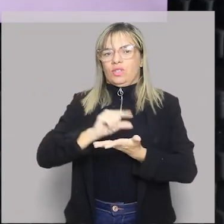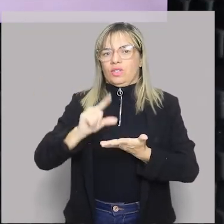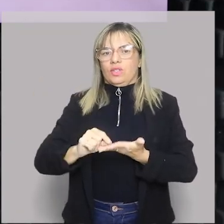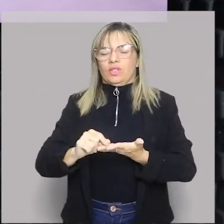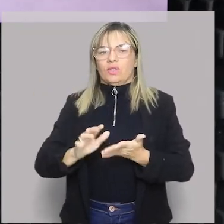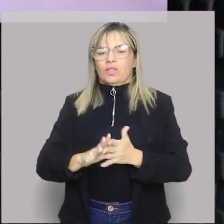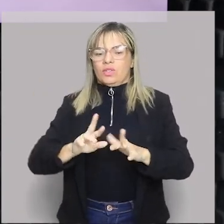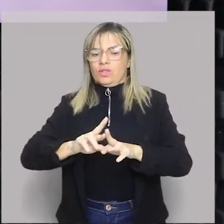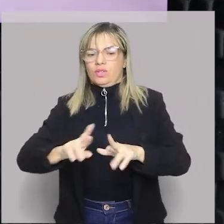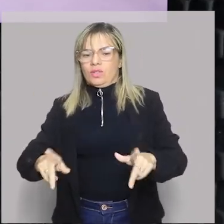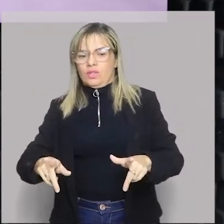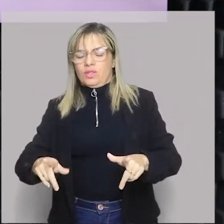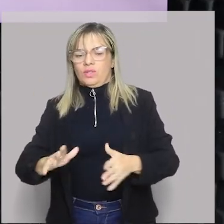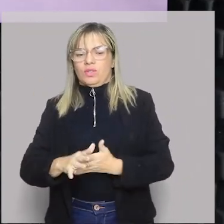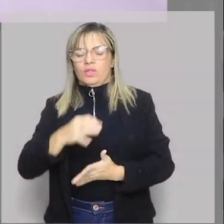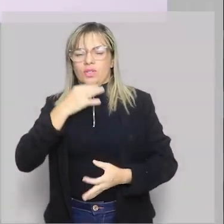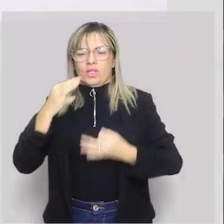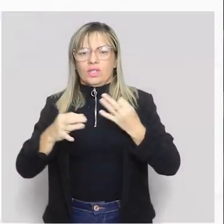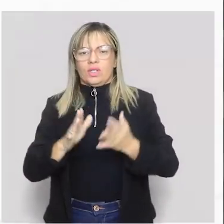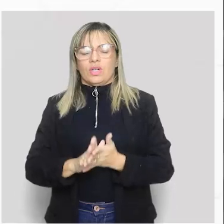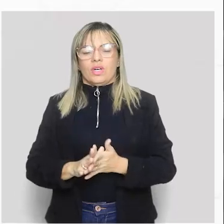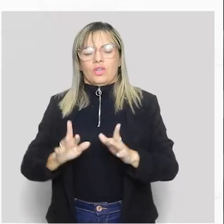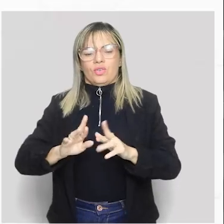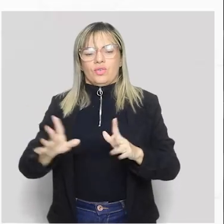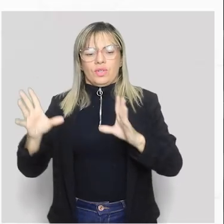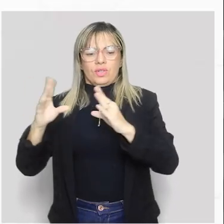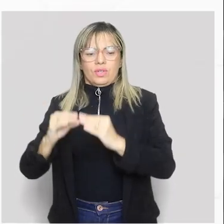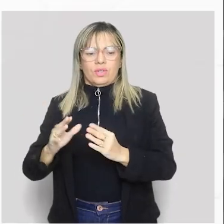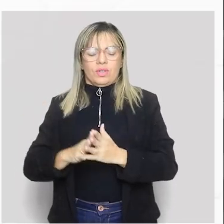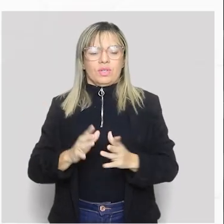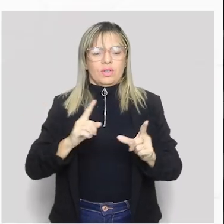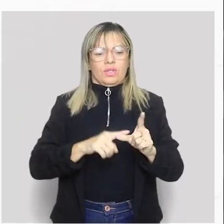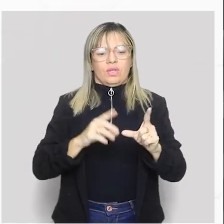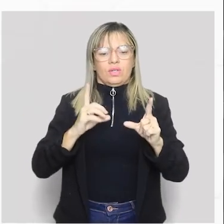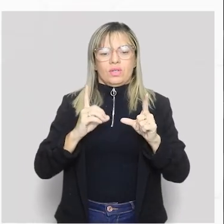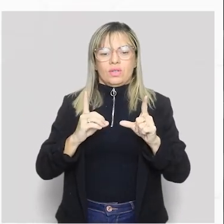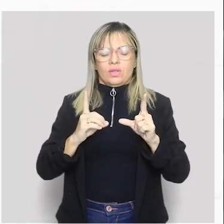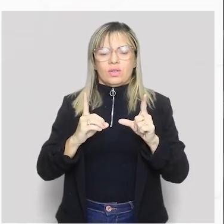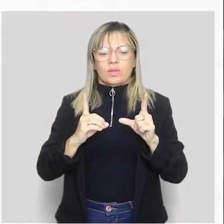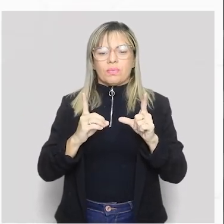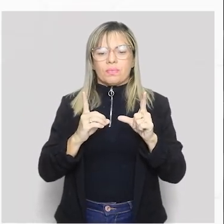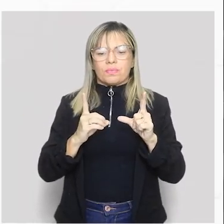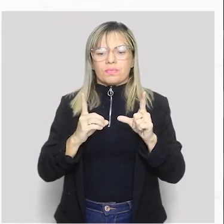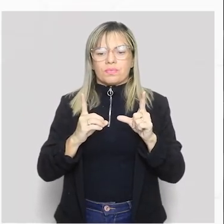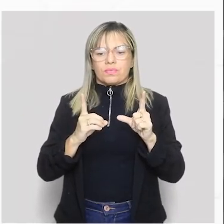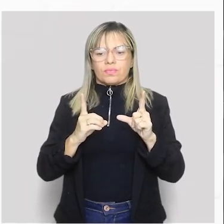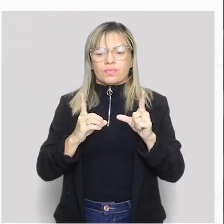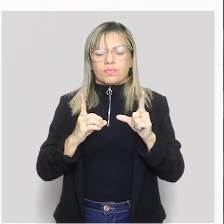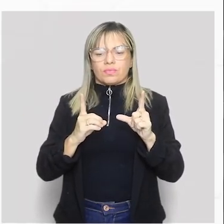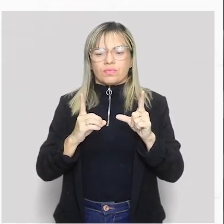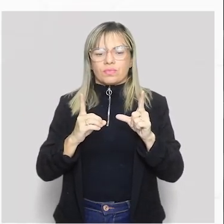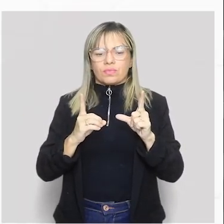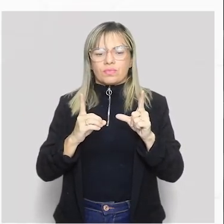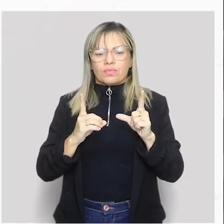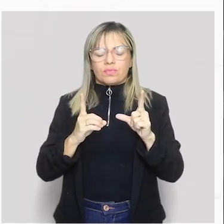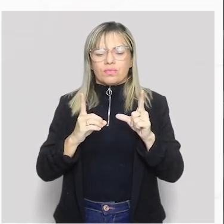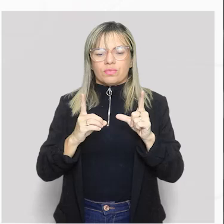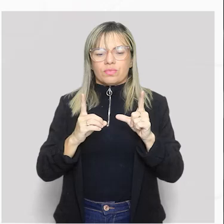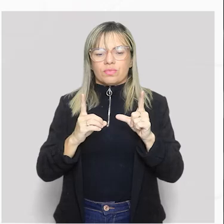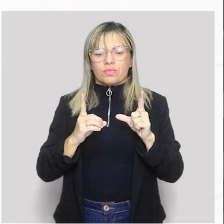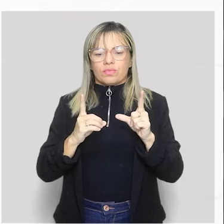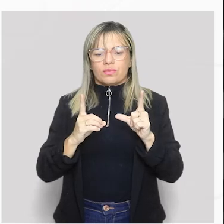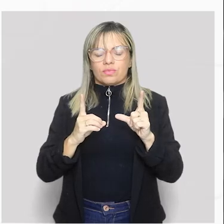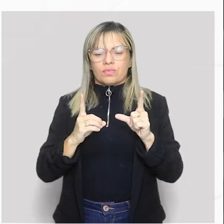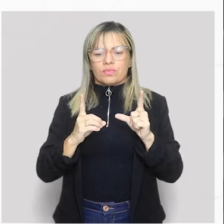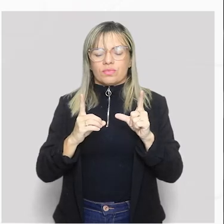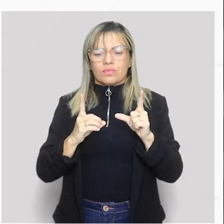opinião, tá? E aí nós temos o resumo, certo? Pois contém uma descrição dos principais